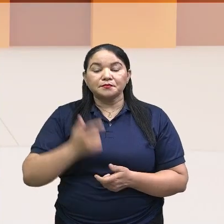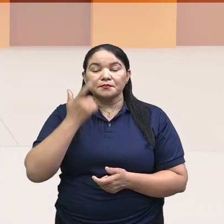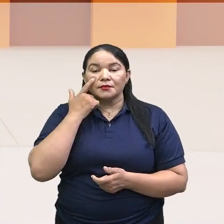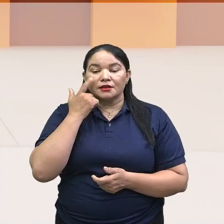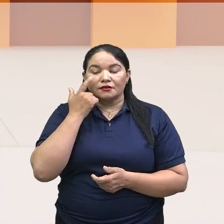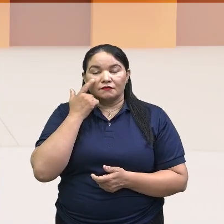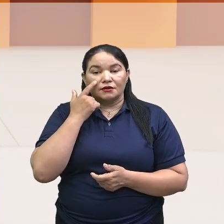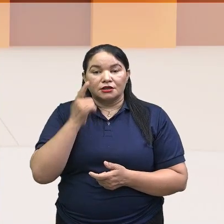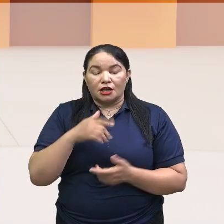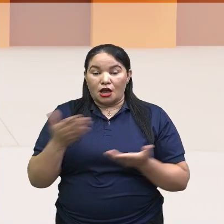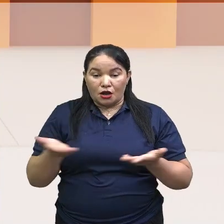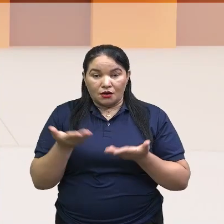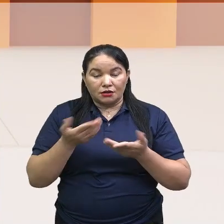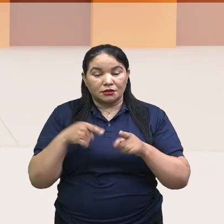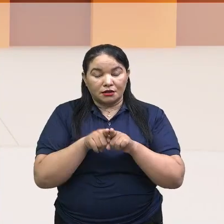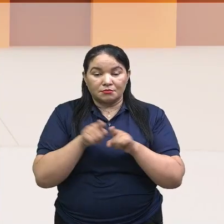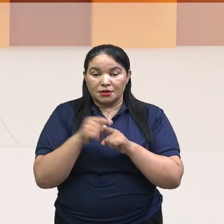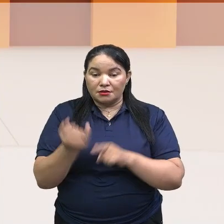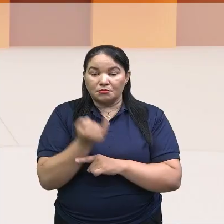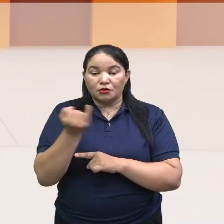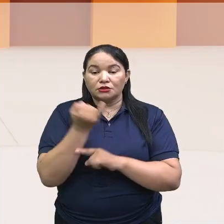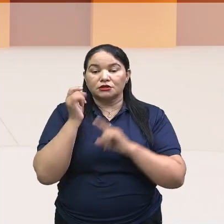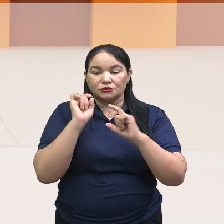que é importante essa questão, né,